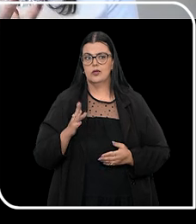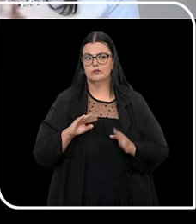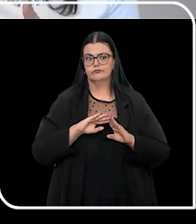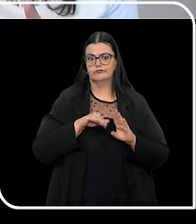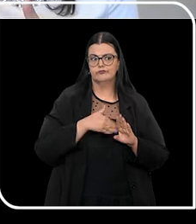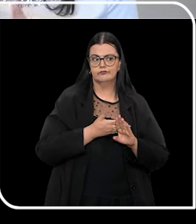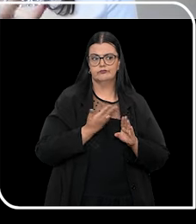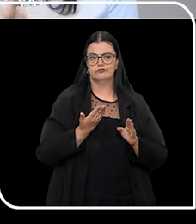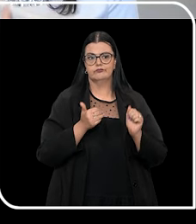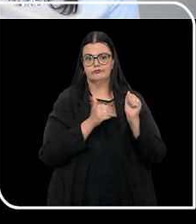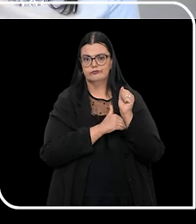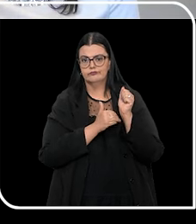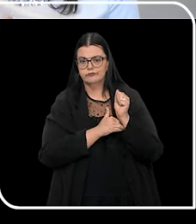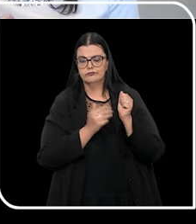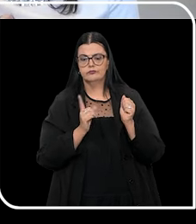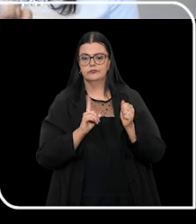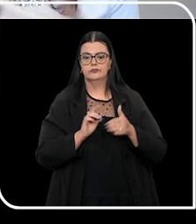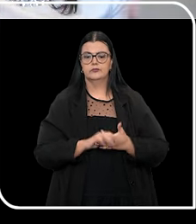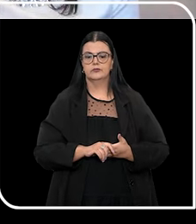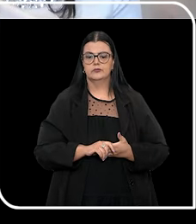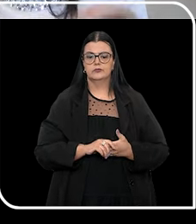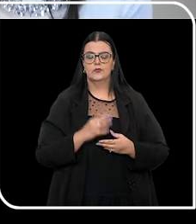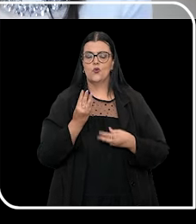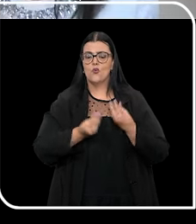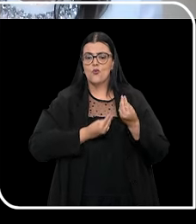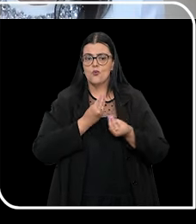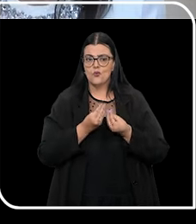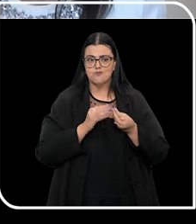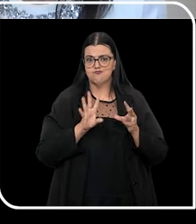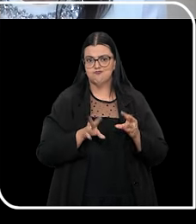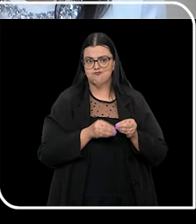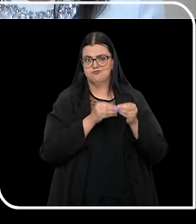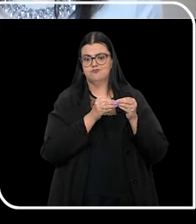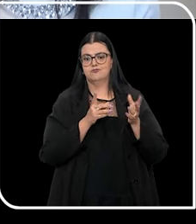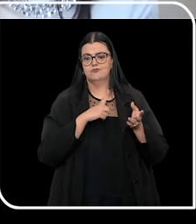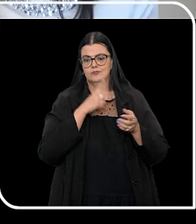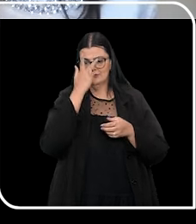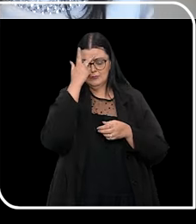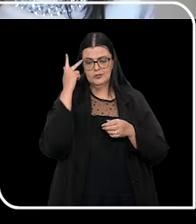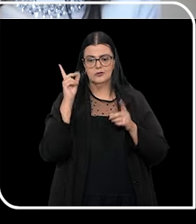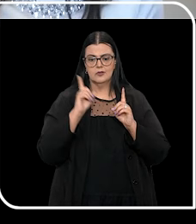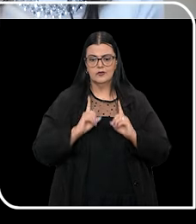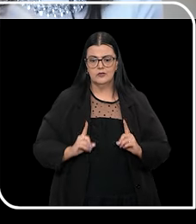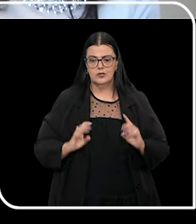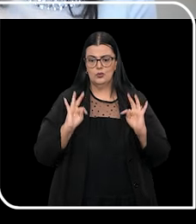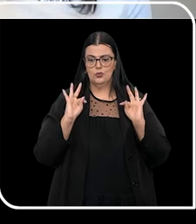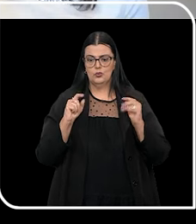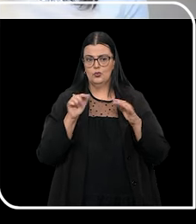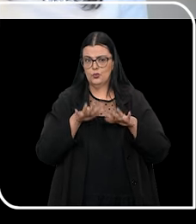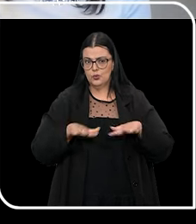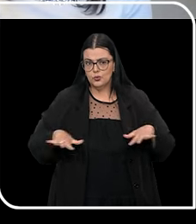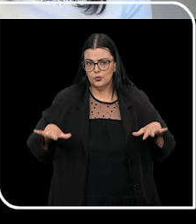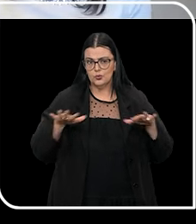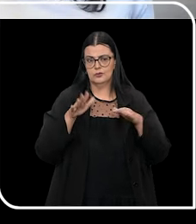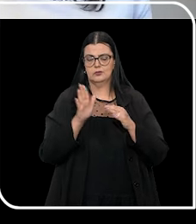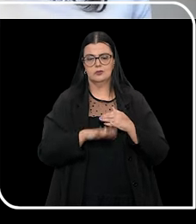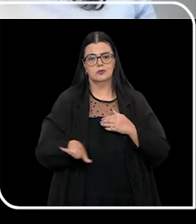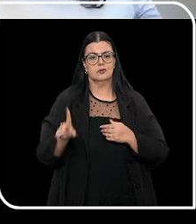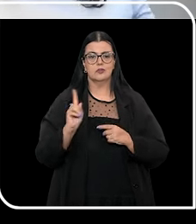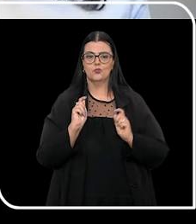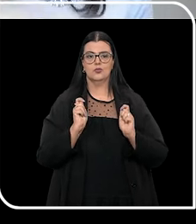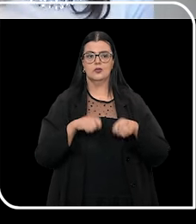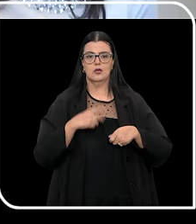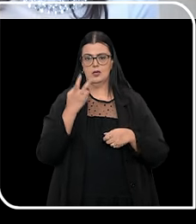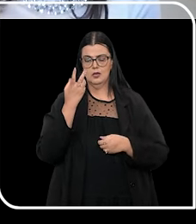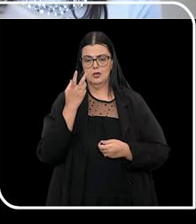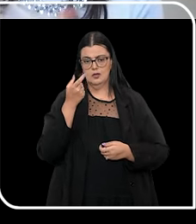tabu não é um mito né E só que eu não tenho como implementar um um eu vou implementar uma pessoa com deficiência em todas as turmas agora das nossas crianças não